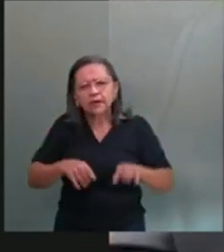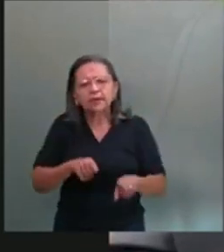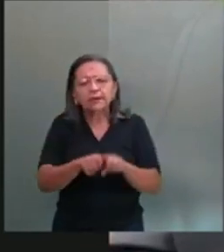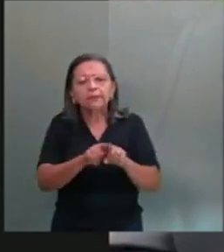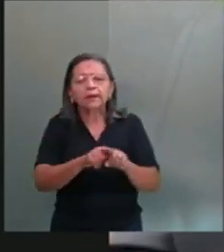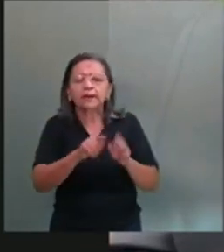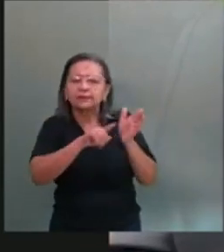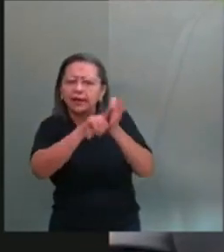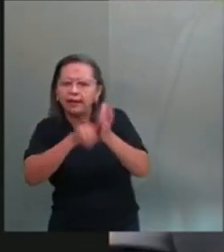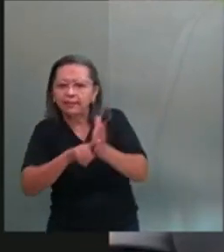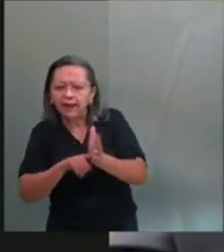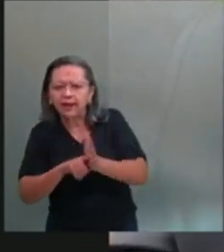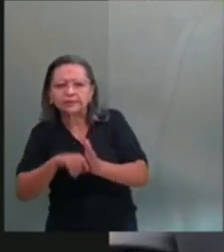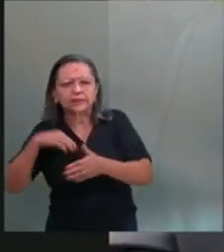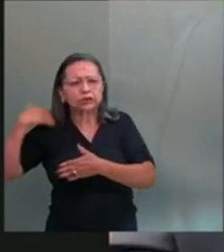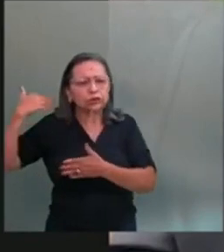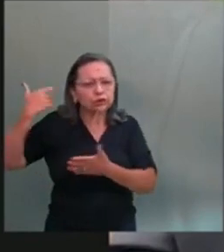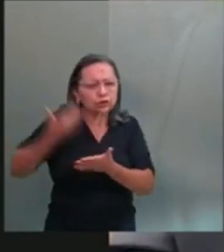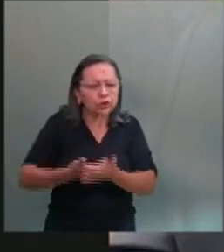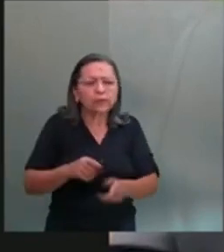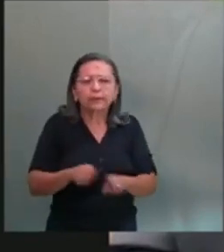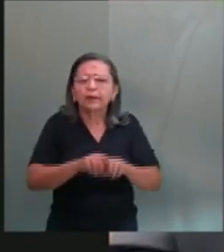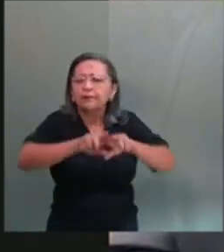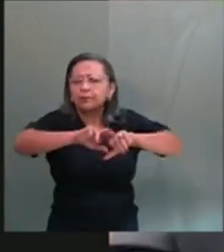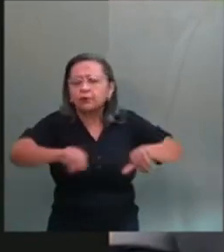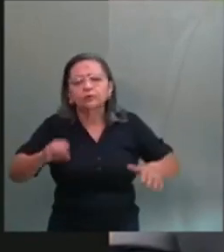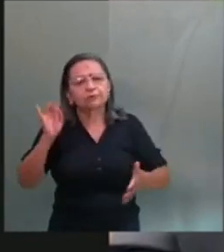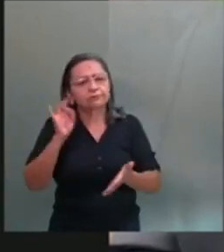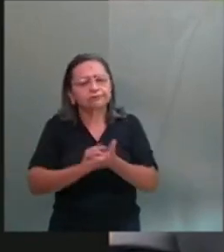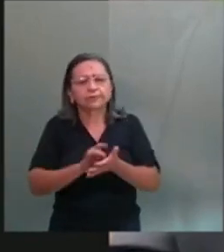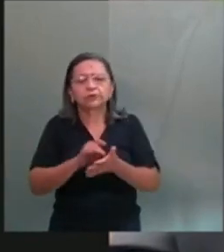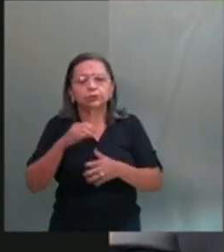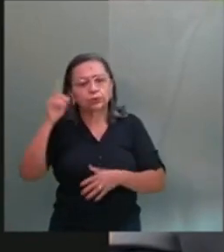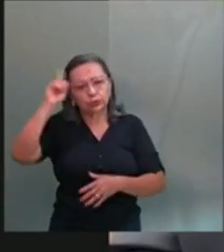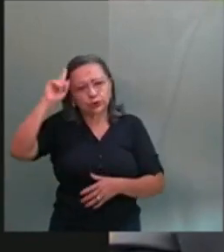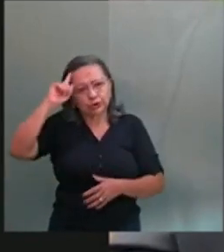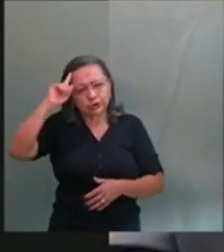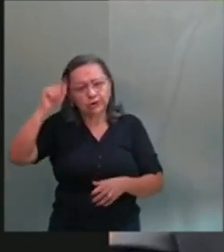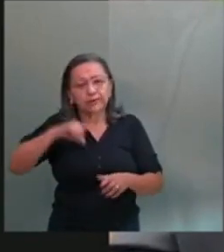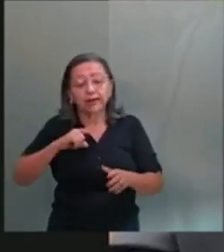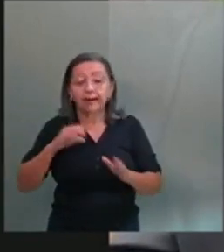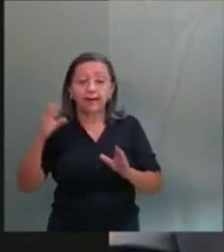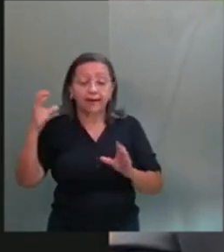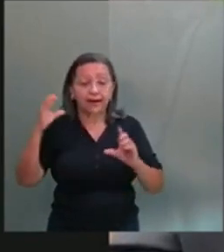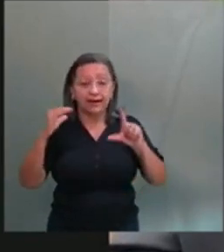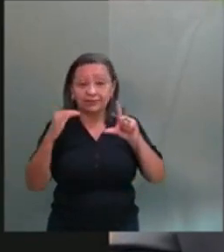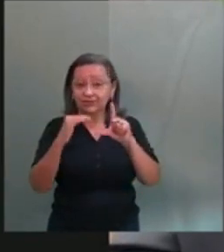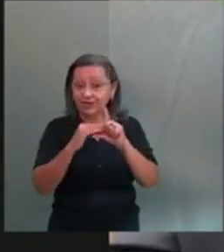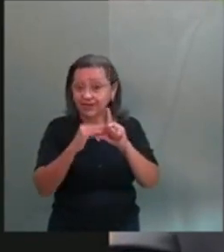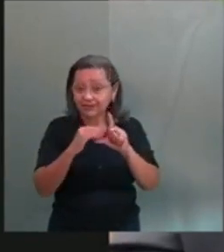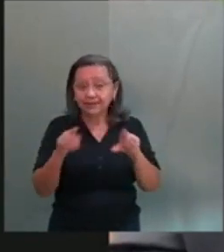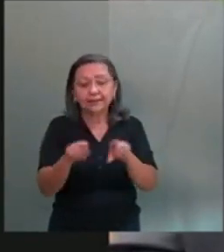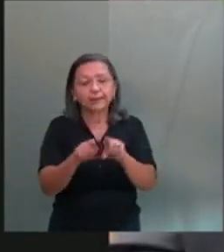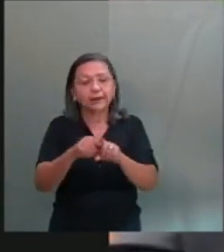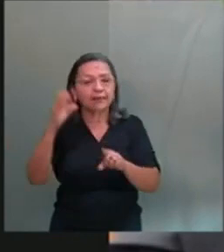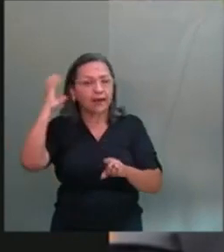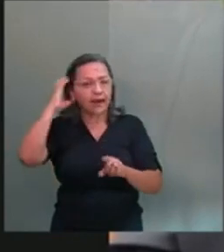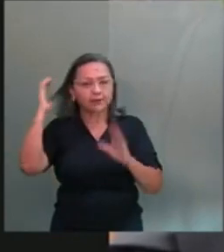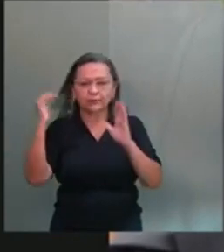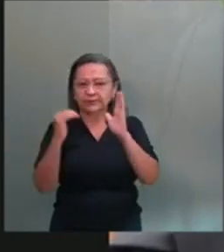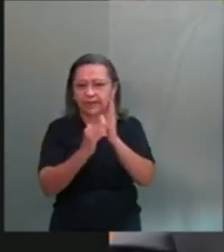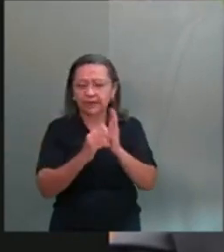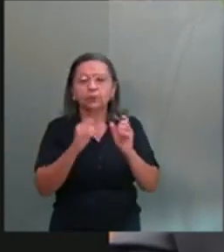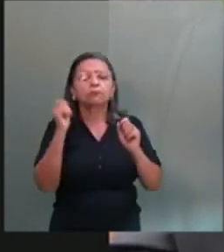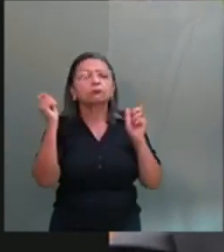nas análises históricas e demais efeitos e feitos cotidianos da Agência Senado e da Rádio Senado.